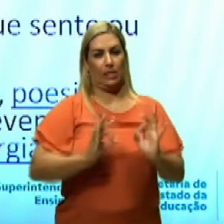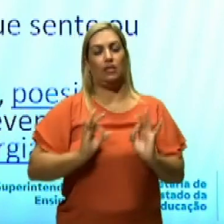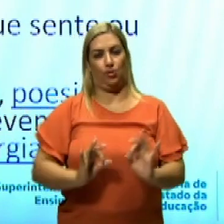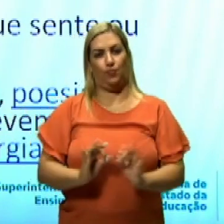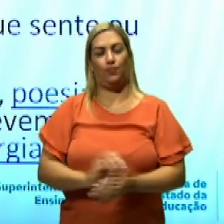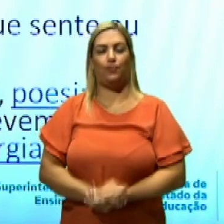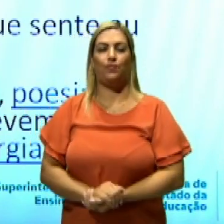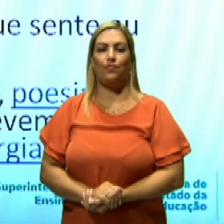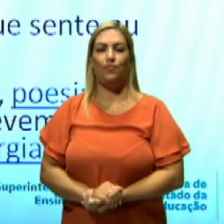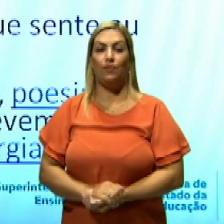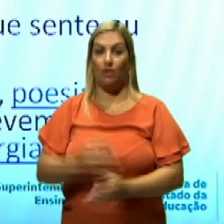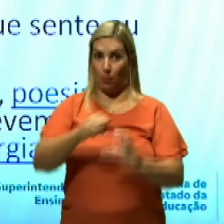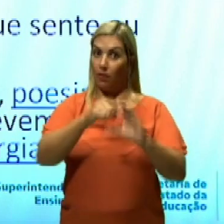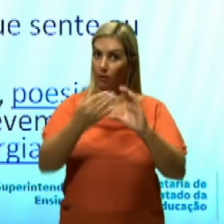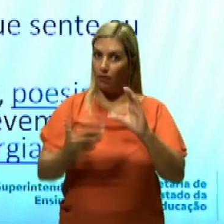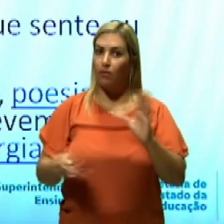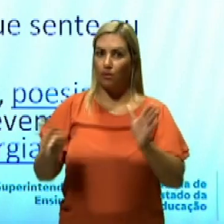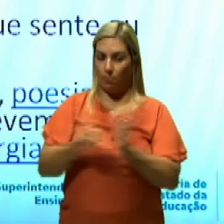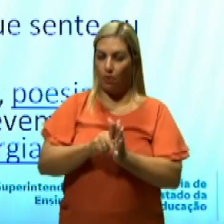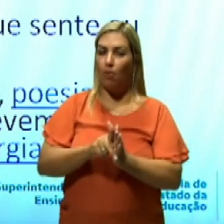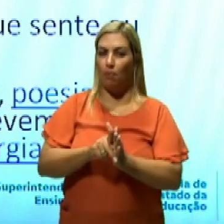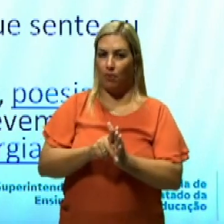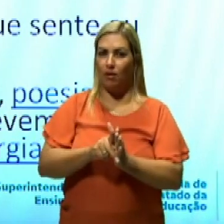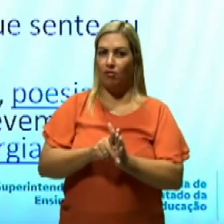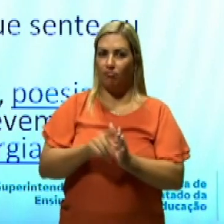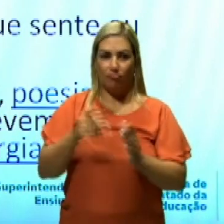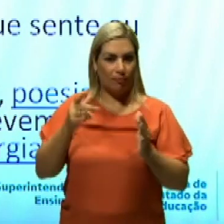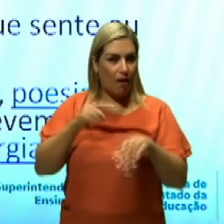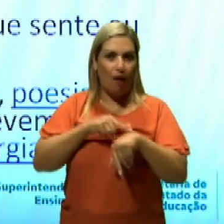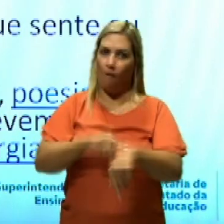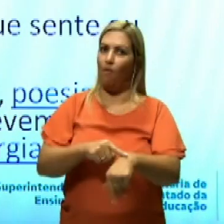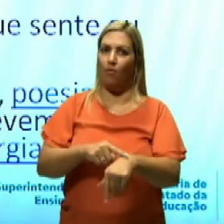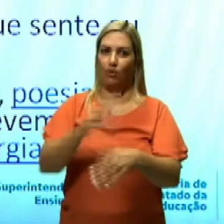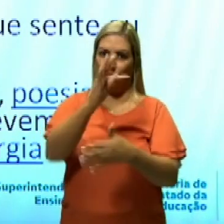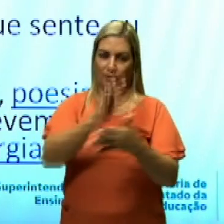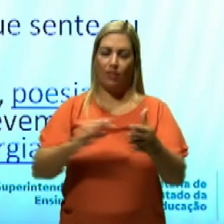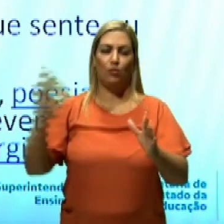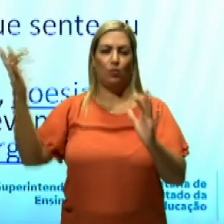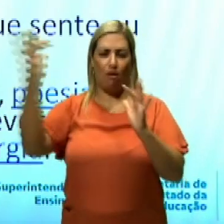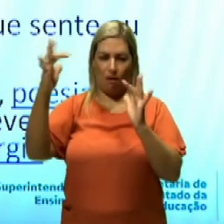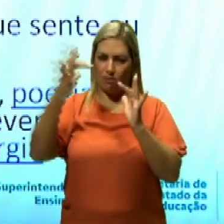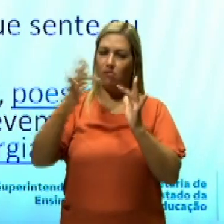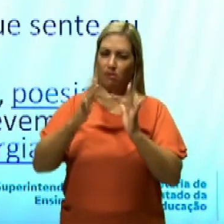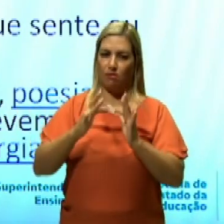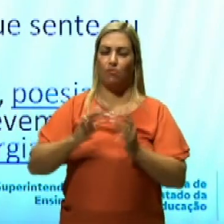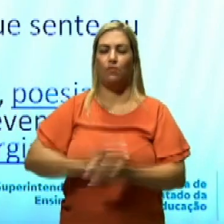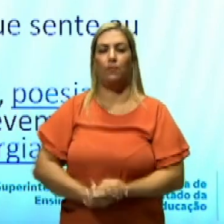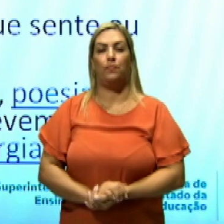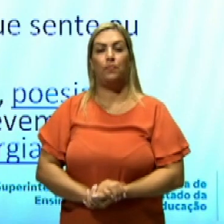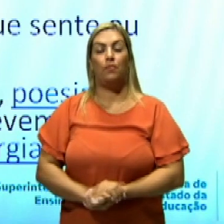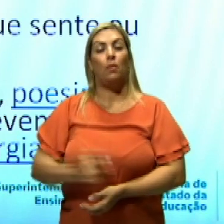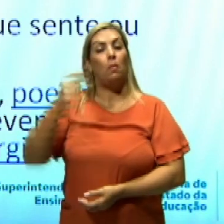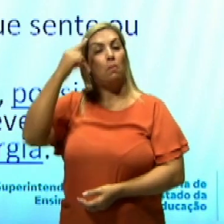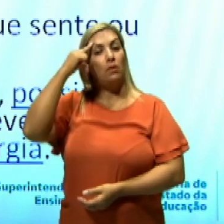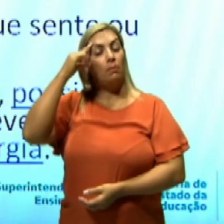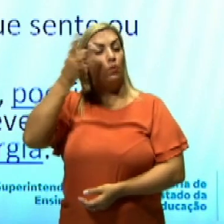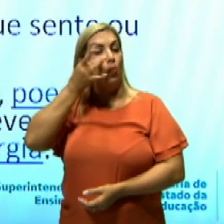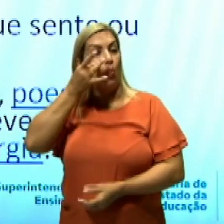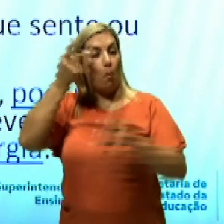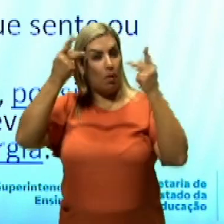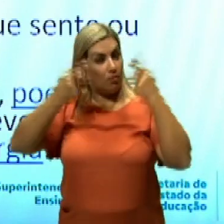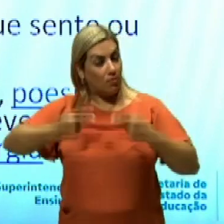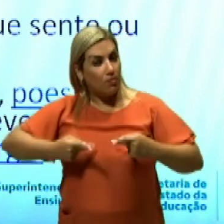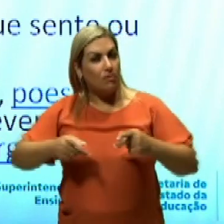perfeitinho essa é uma característica que a gente identifica dedicar nos textos classicistas um pensamento humanista